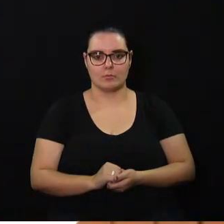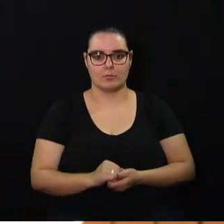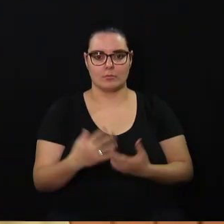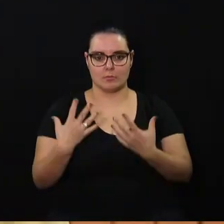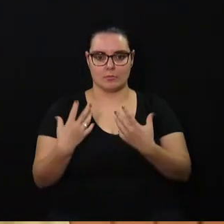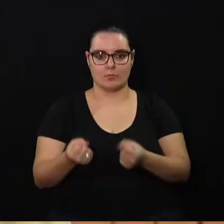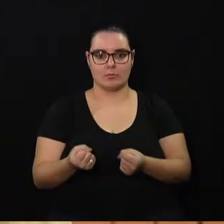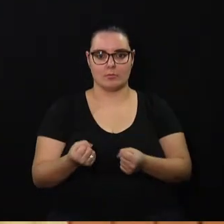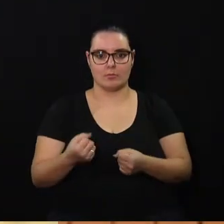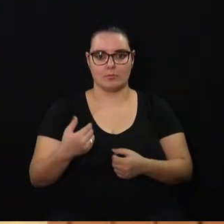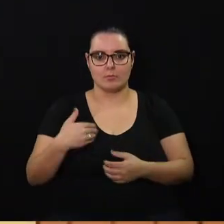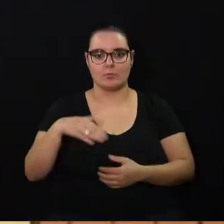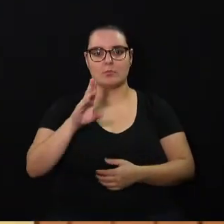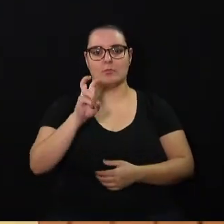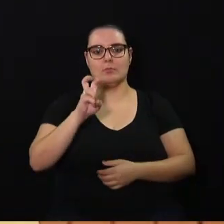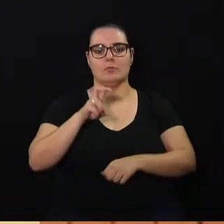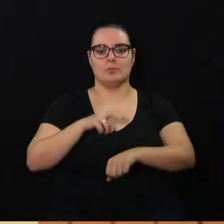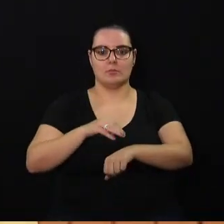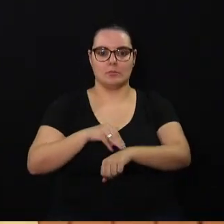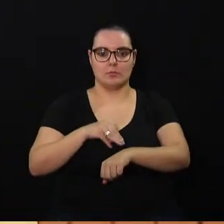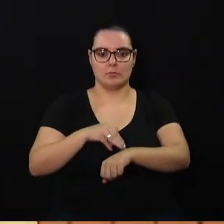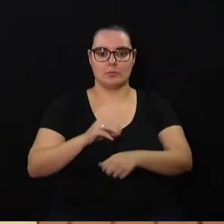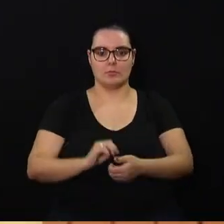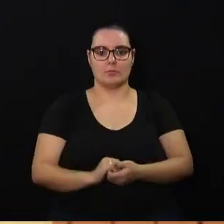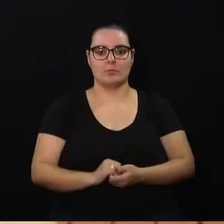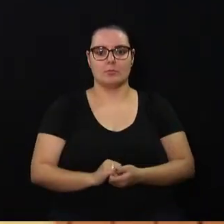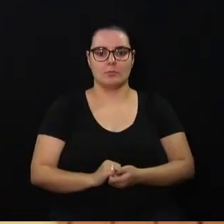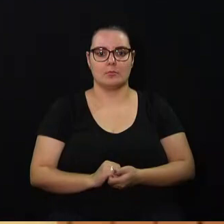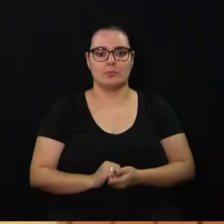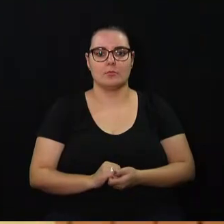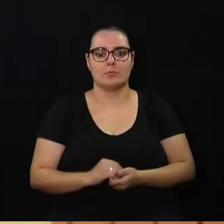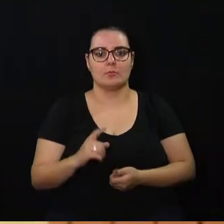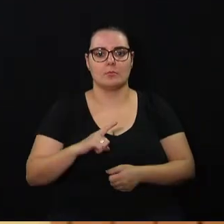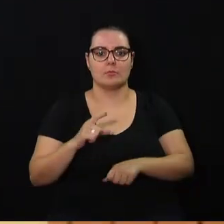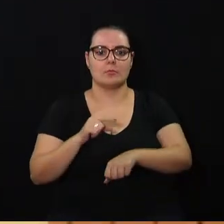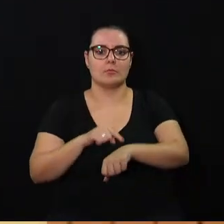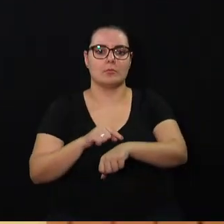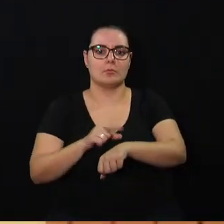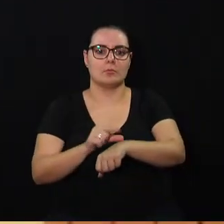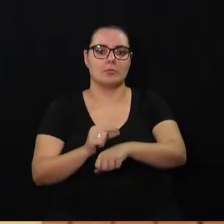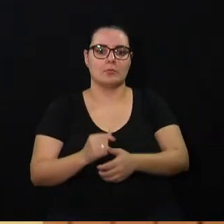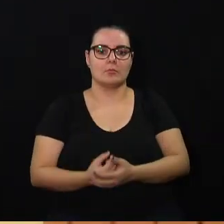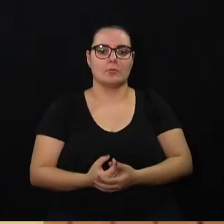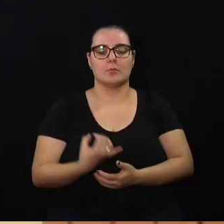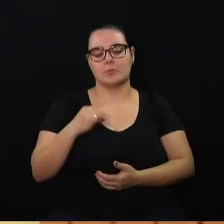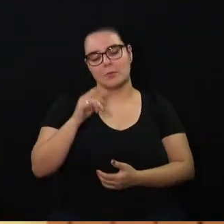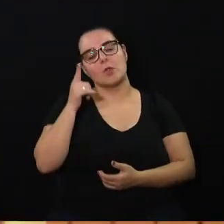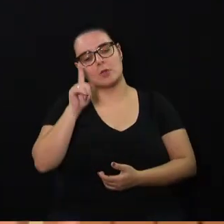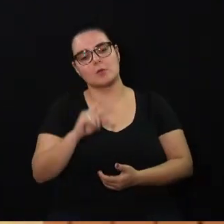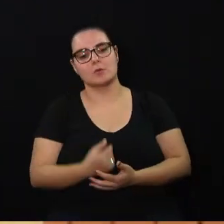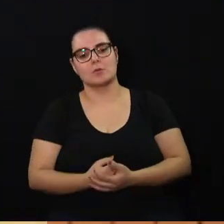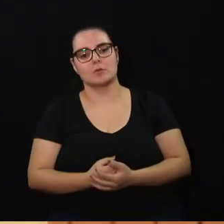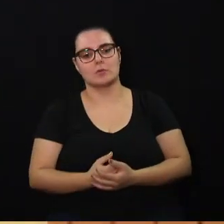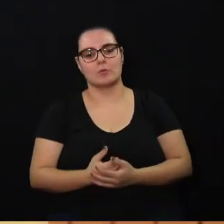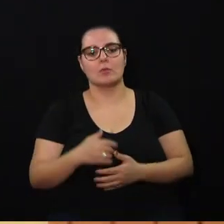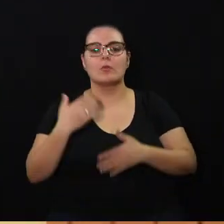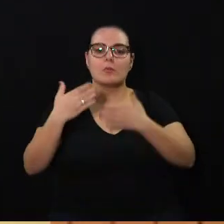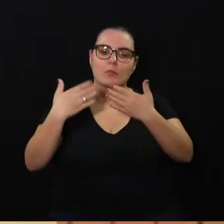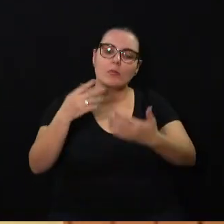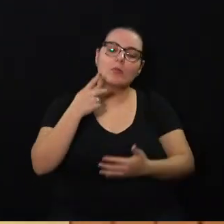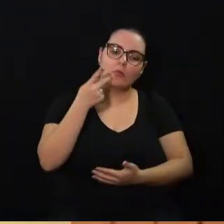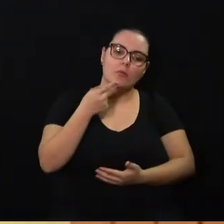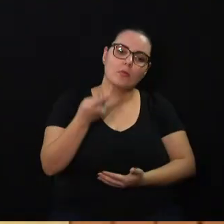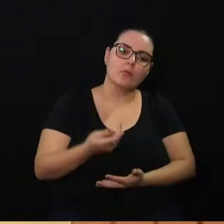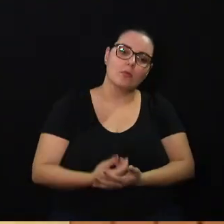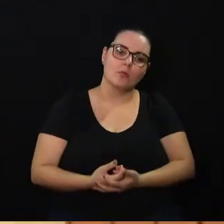acho que já passei 15 minutos né porque a gente tem tempo né se desce a gente ficaria mais tempo pra